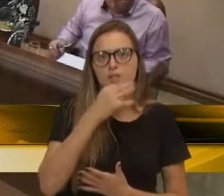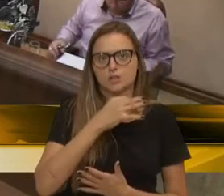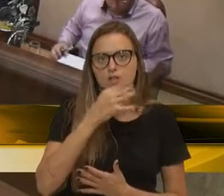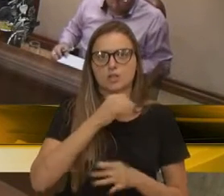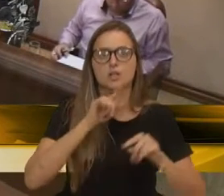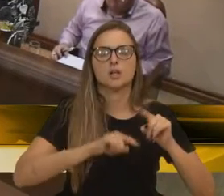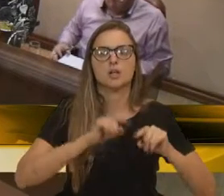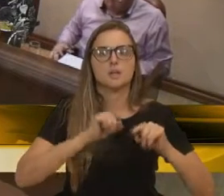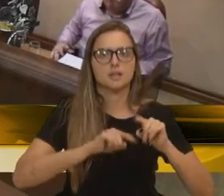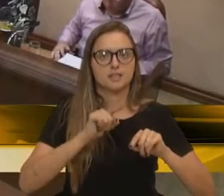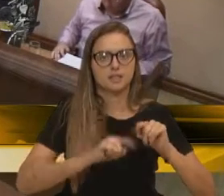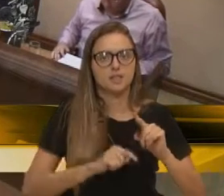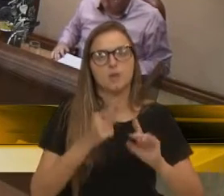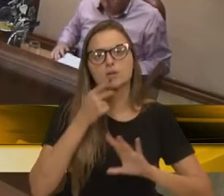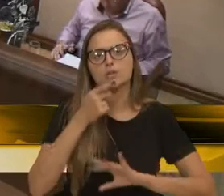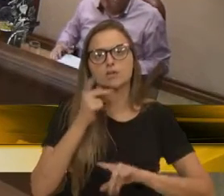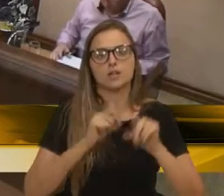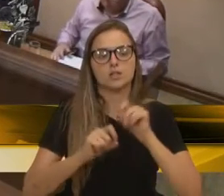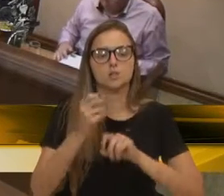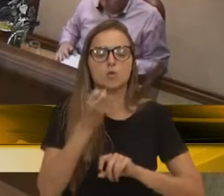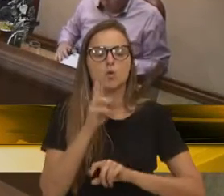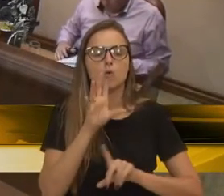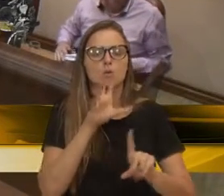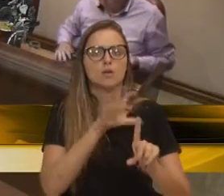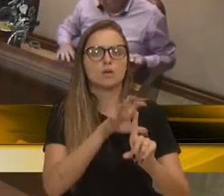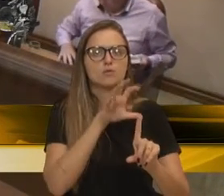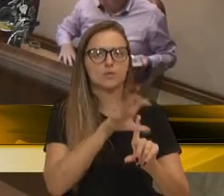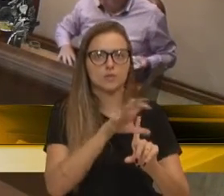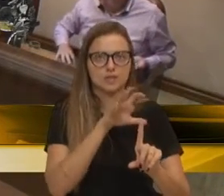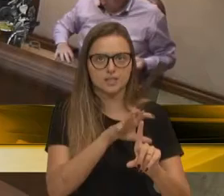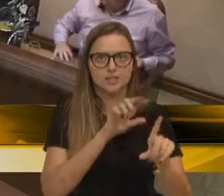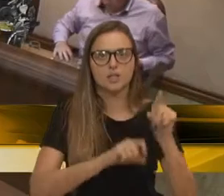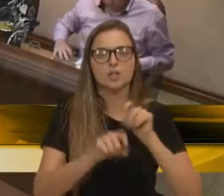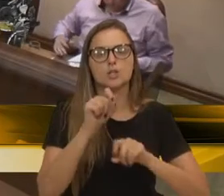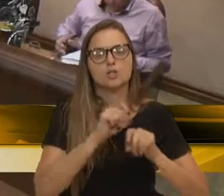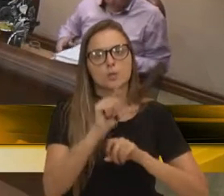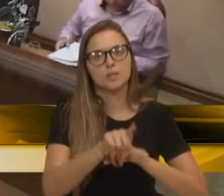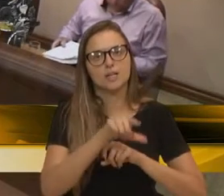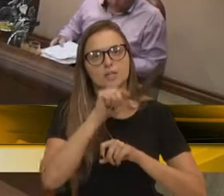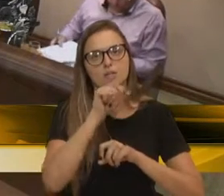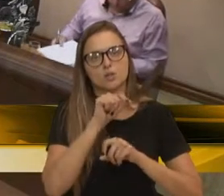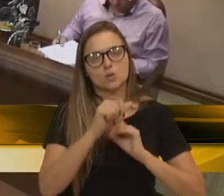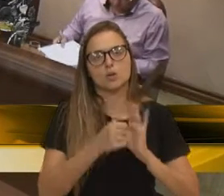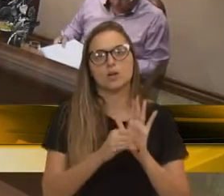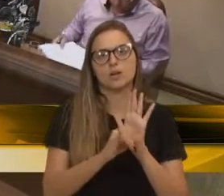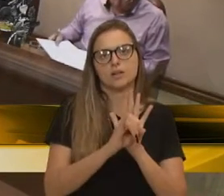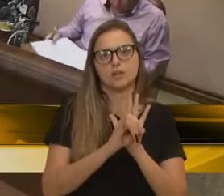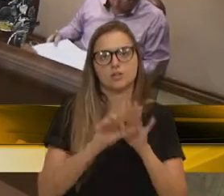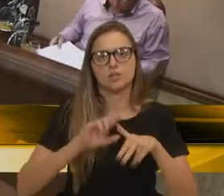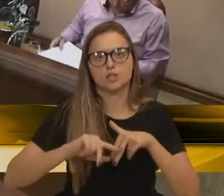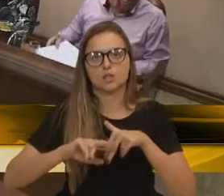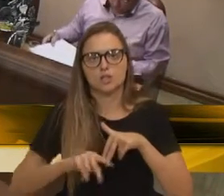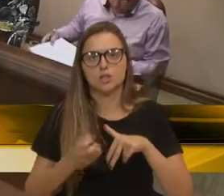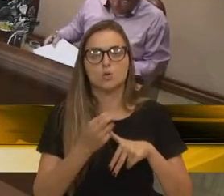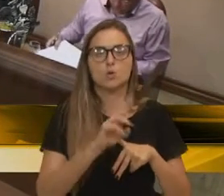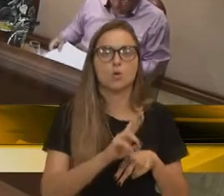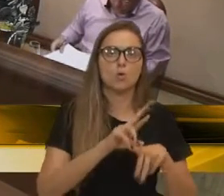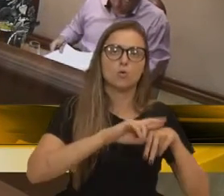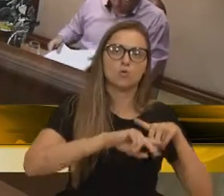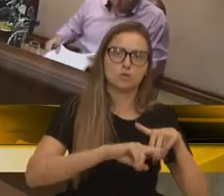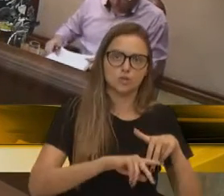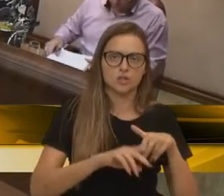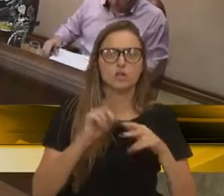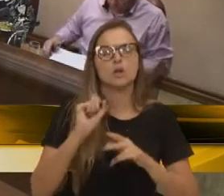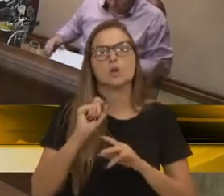materiais que fazem menção influencia o aluno acerca da ideologia ou identidade de gênero os pontos que causam